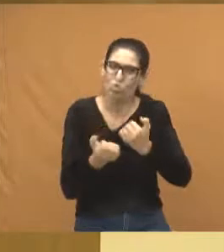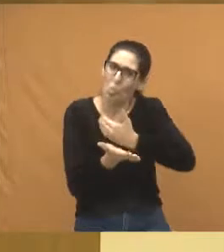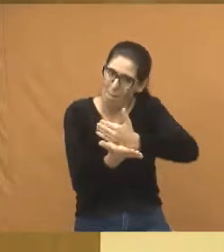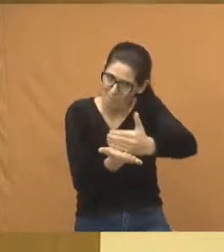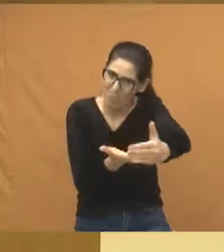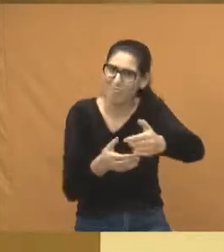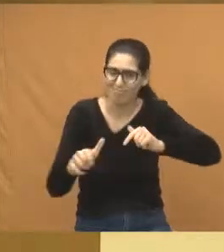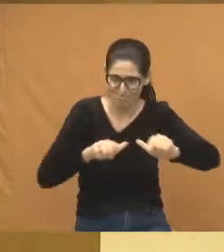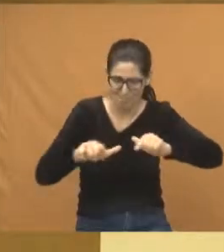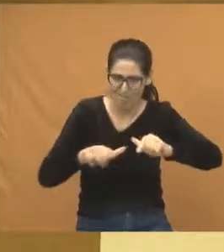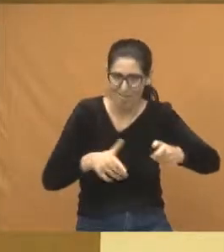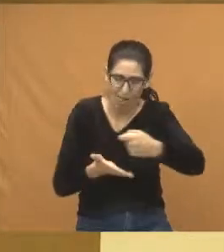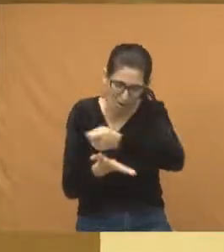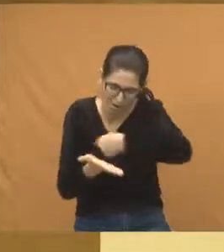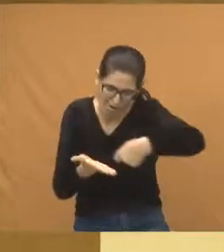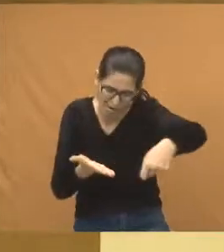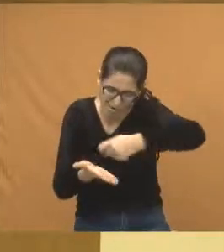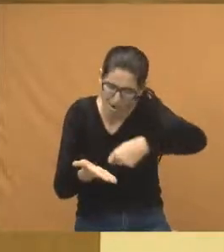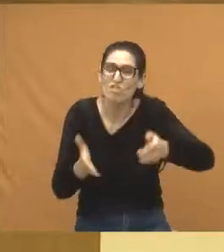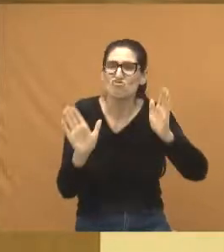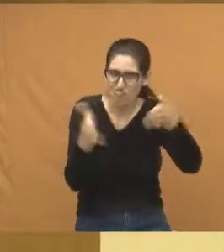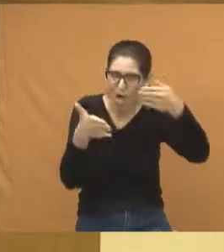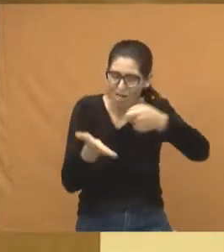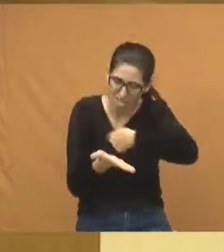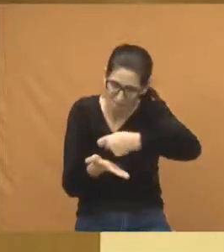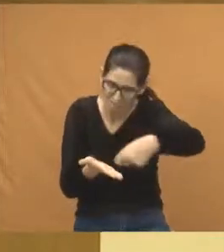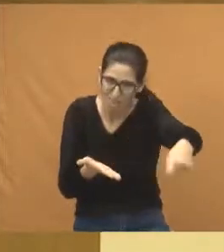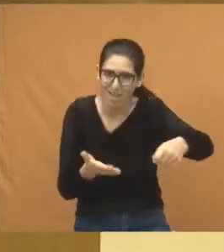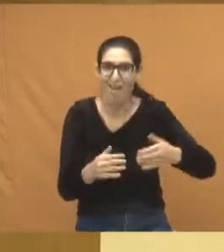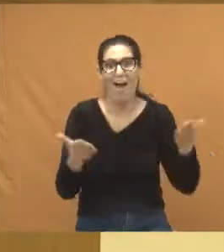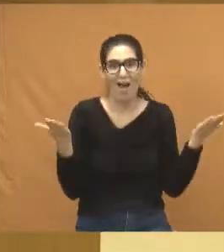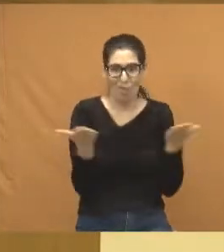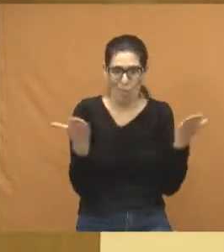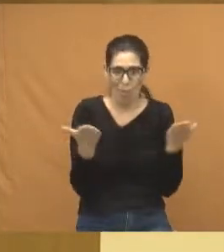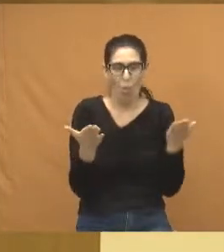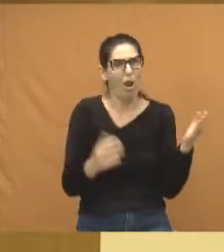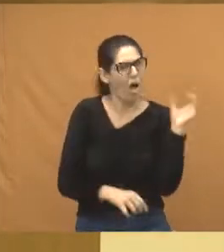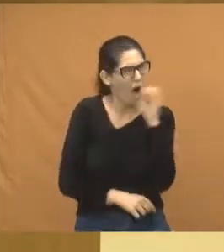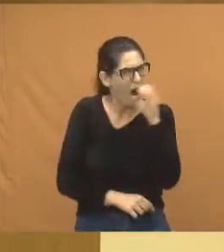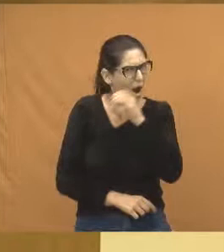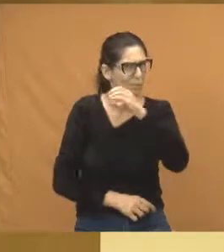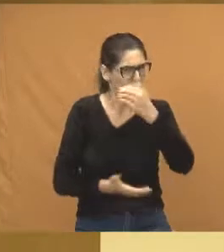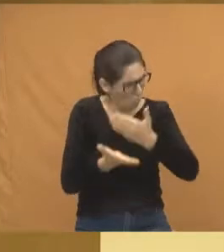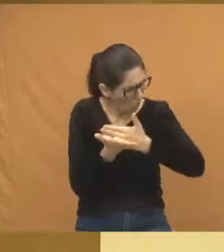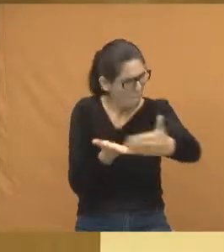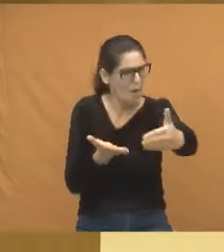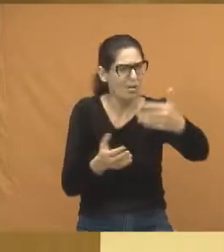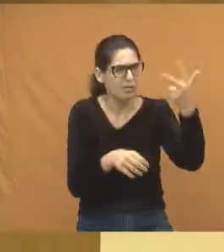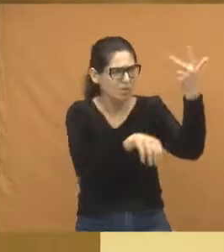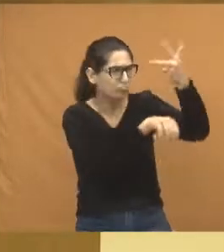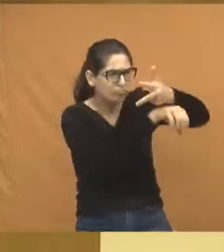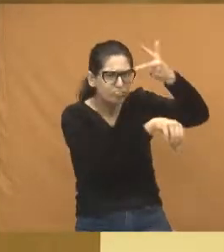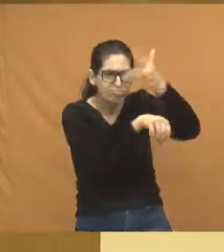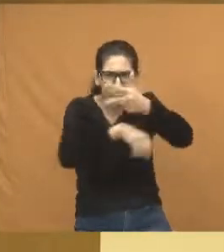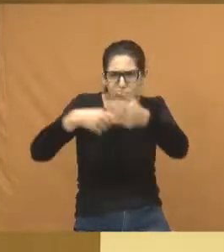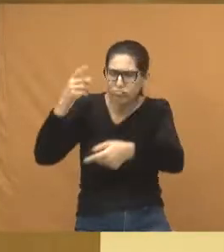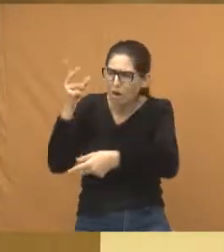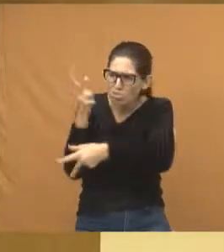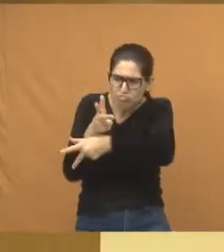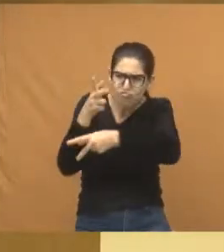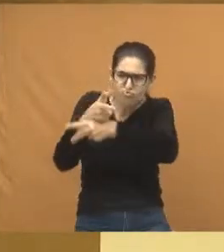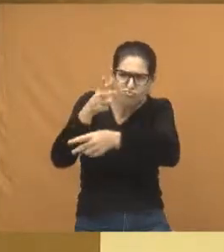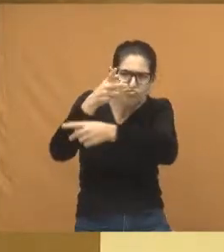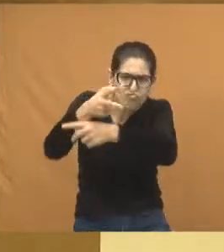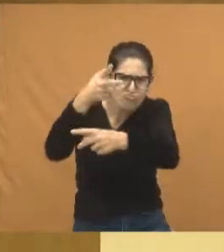foi assinado, né? Então, é coisa que espero aí a qualquer momento, esperamos aí que comece aí o início da implantação dessas câmeras